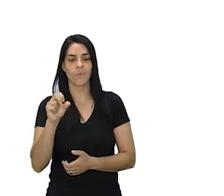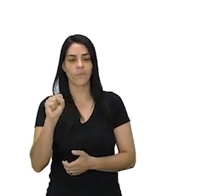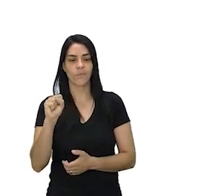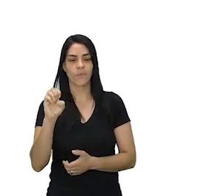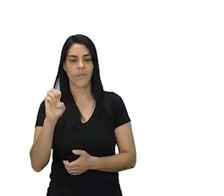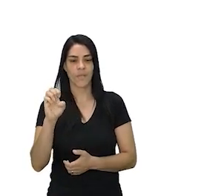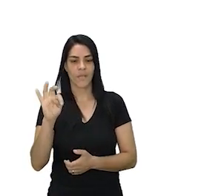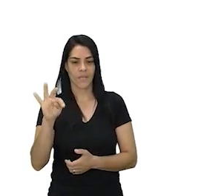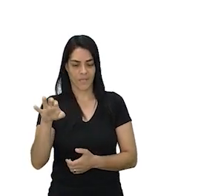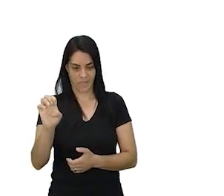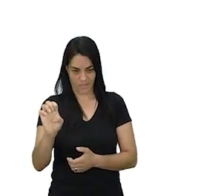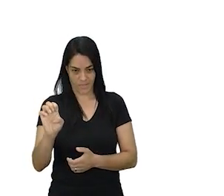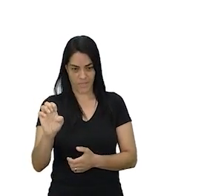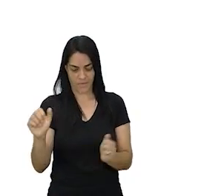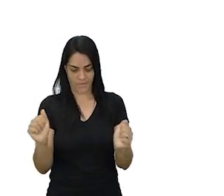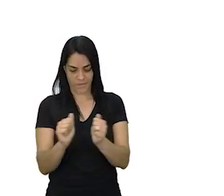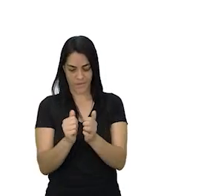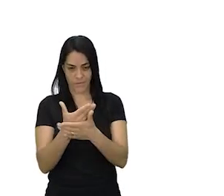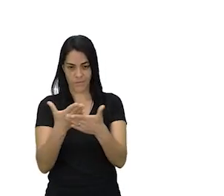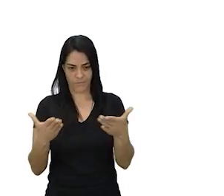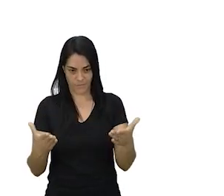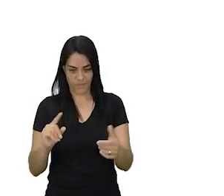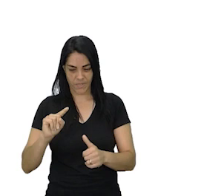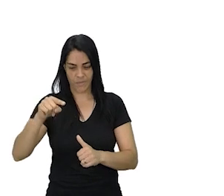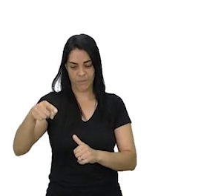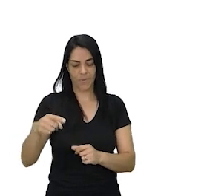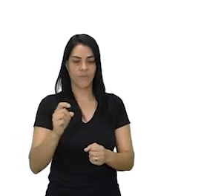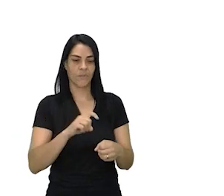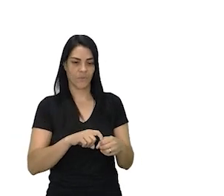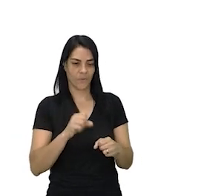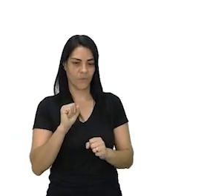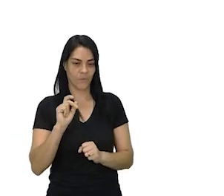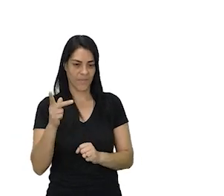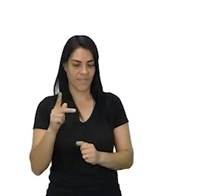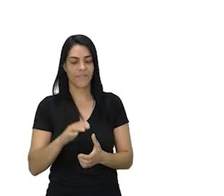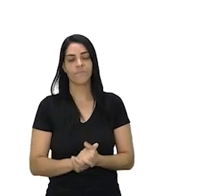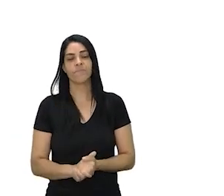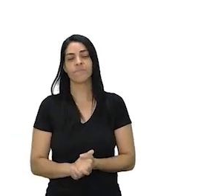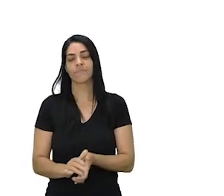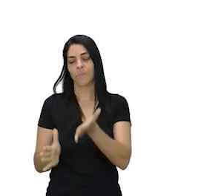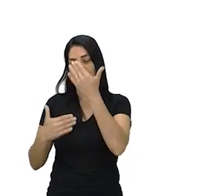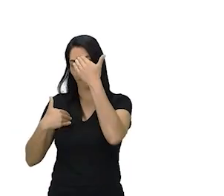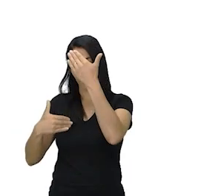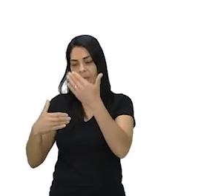um tempinho. Eu volto já já. Suzete?